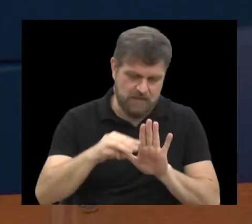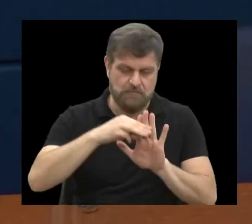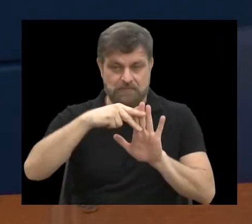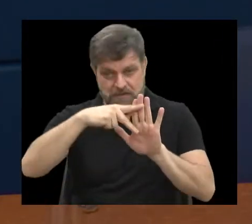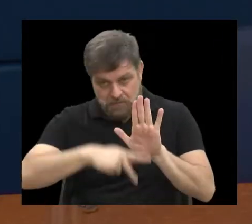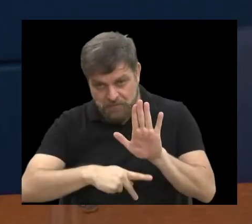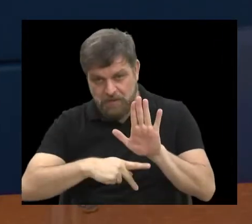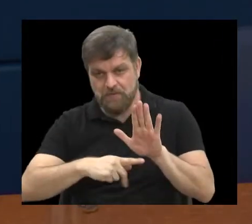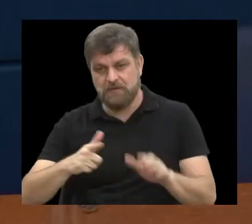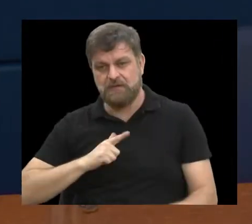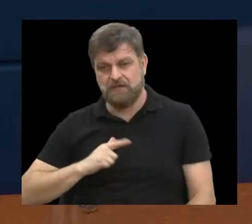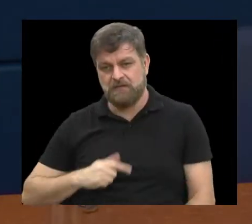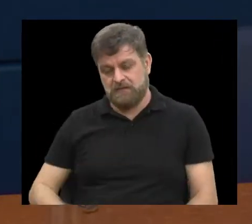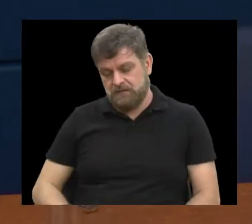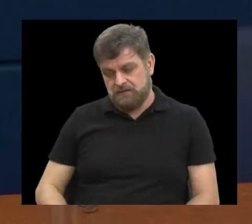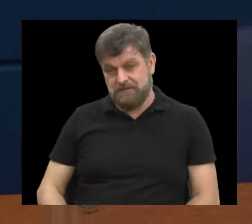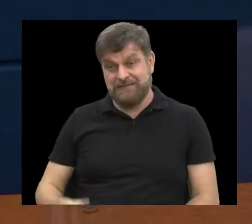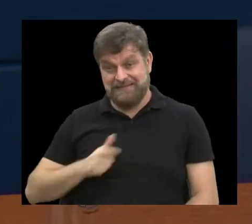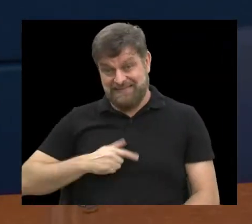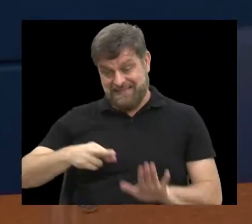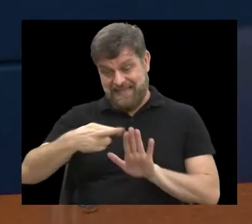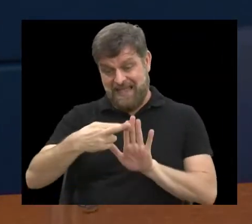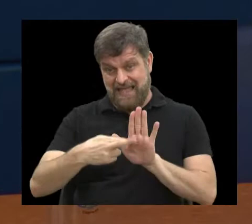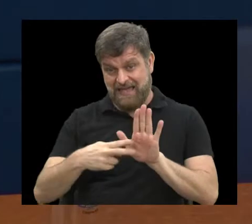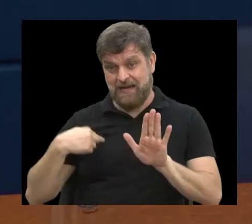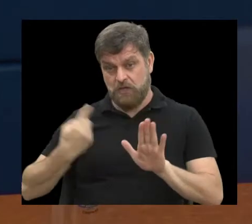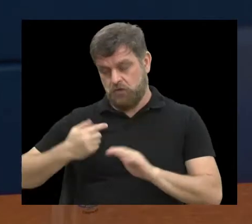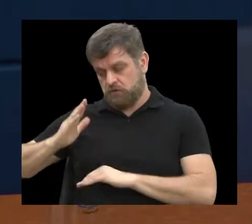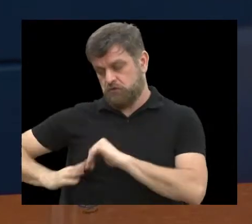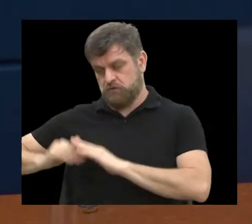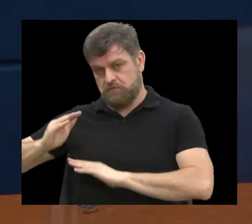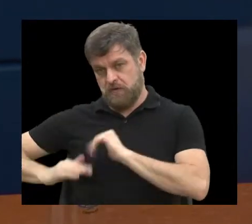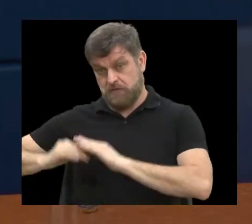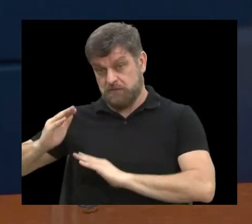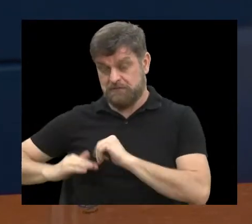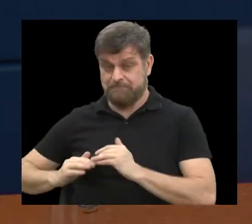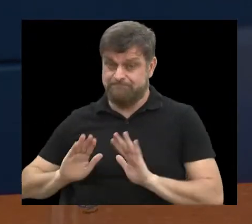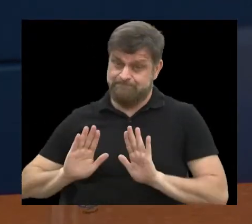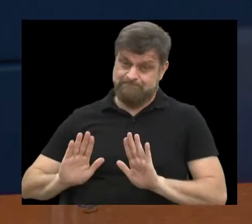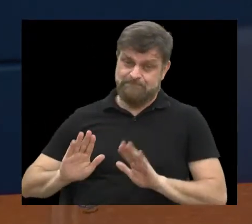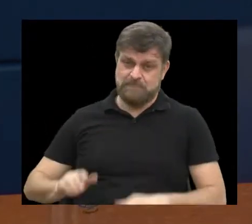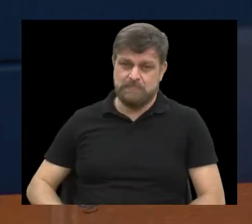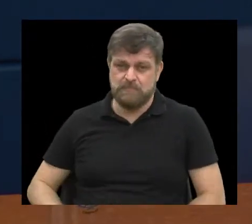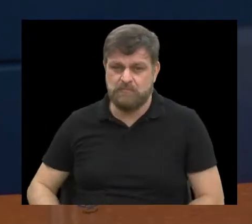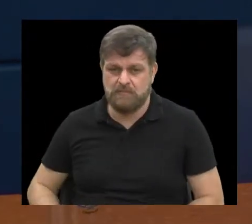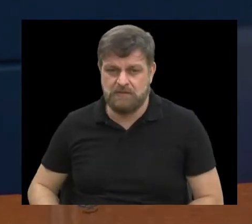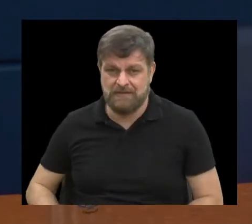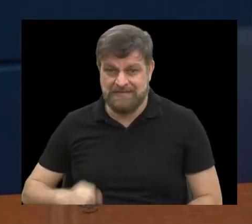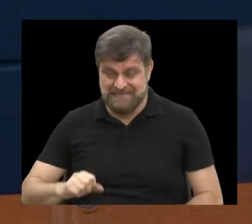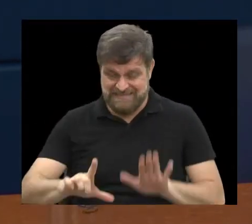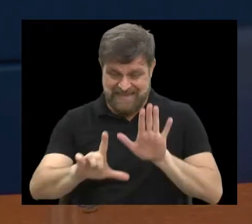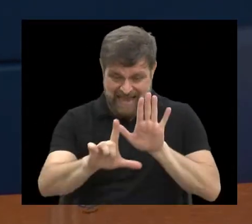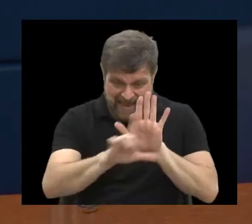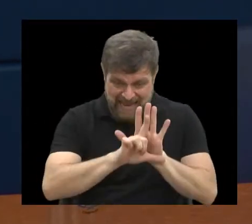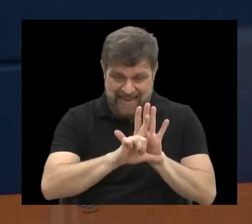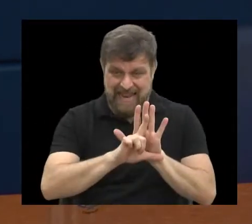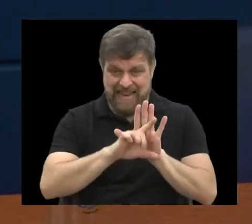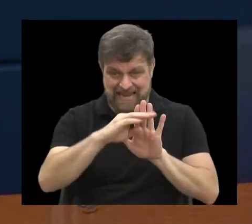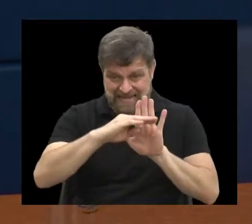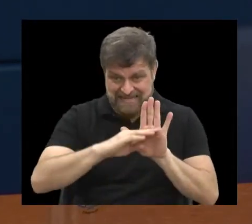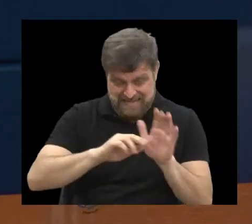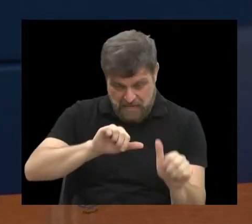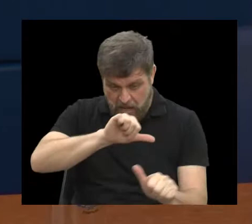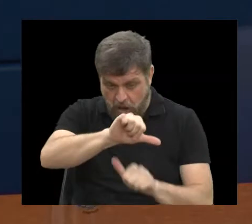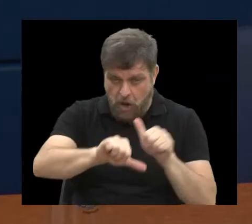portarias que surgem aí, que disciplinam a forma que a gente trabalha. Então, mudando a legislação, o corte